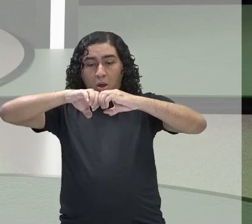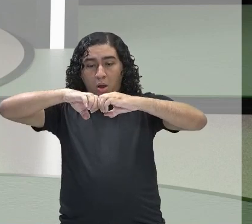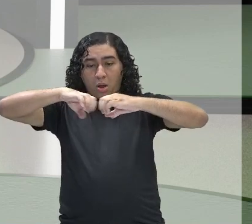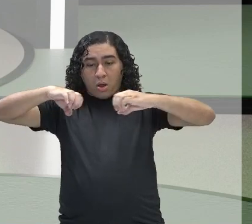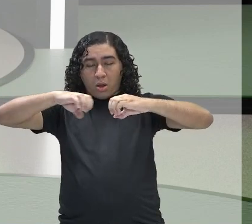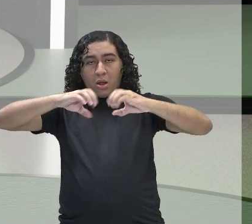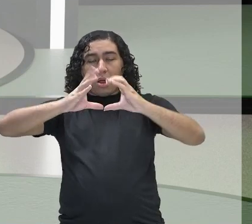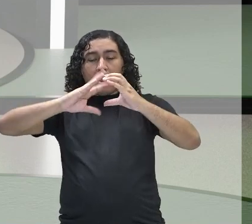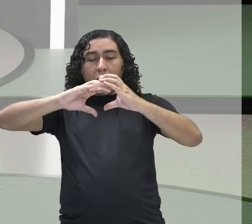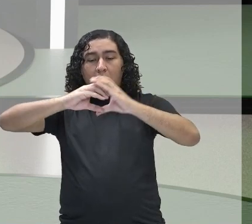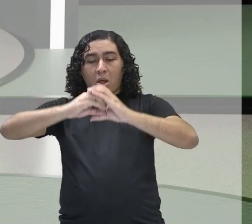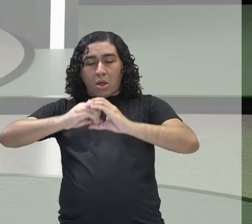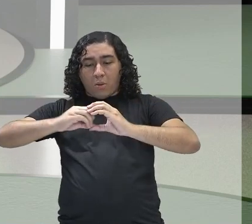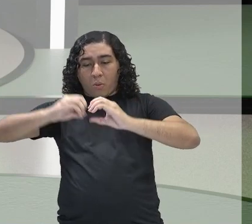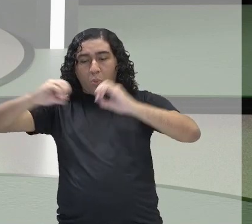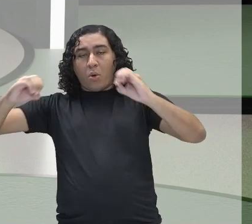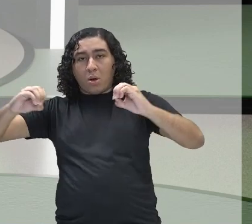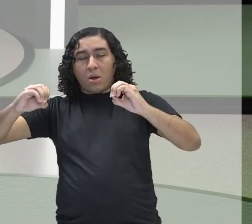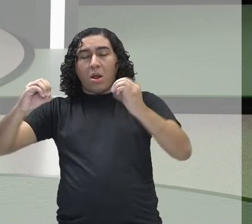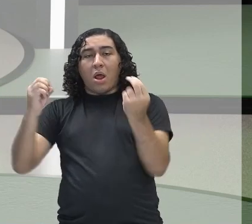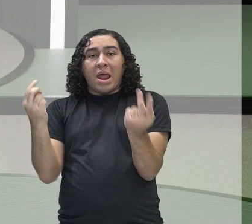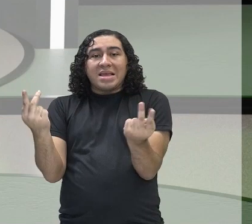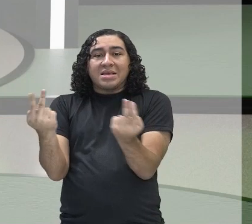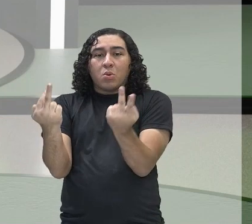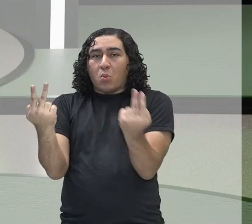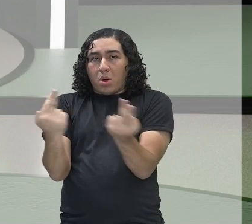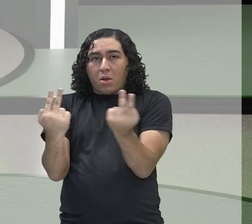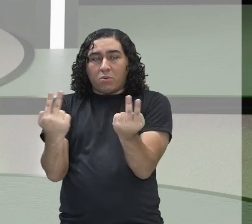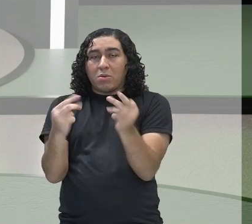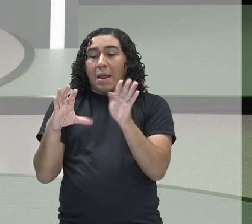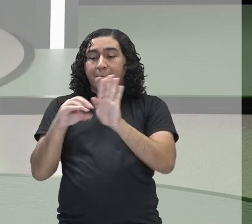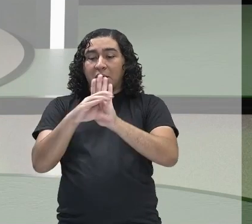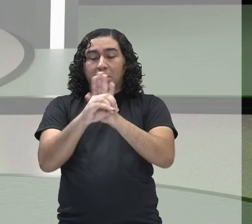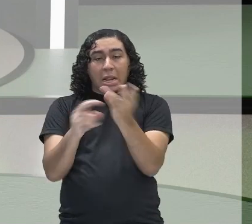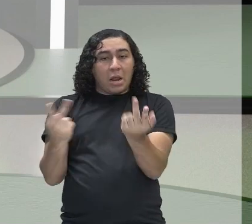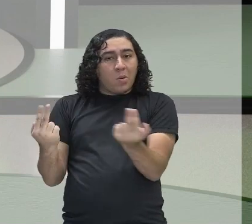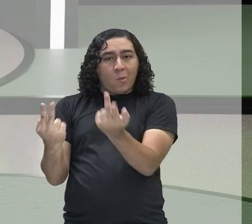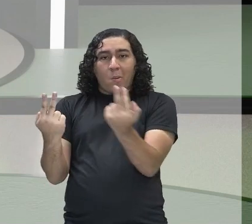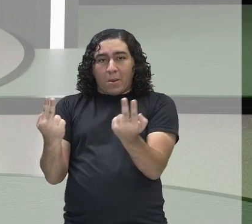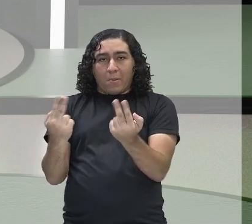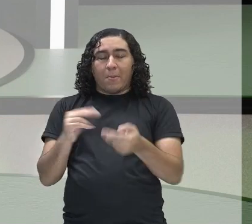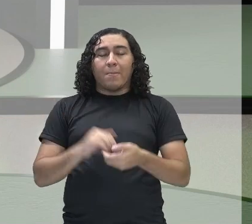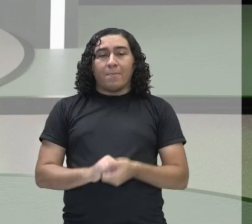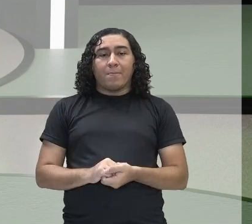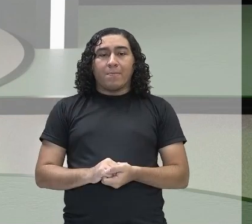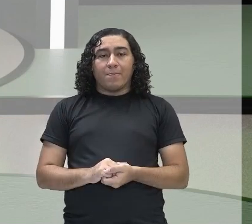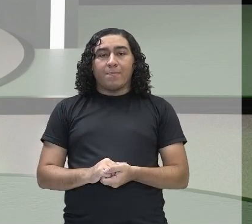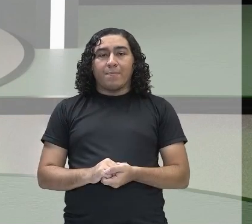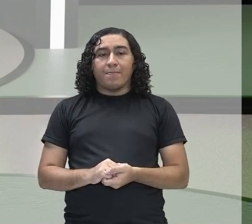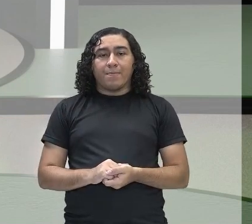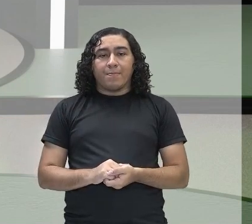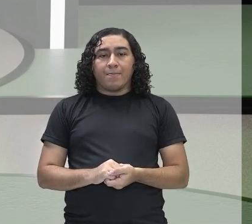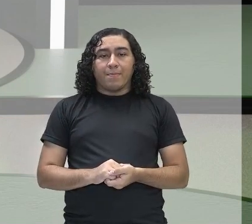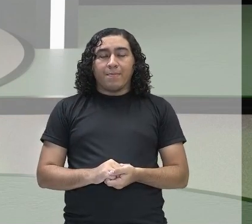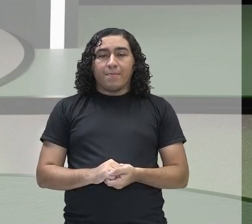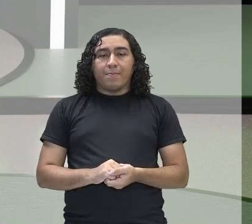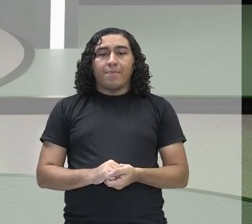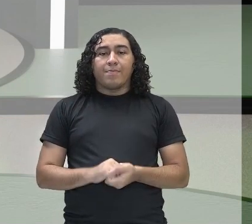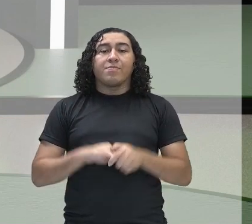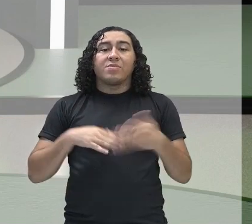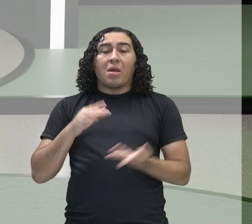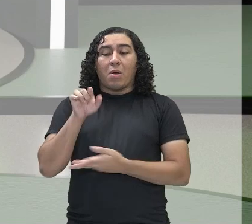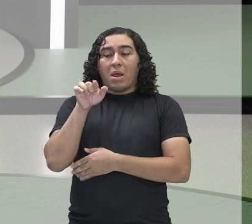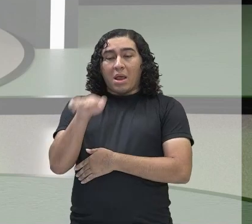no final eu tenho duas células idênticas duas bactérias idênticas a sua célula mãe tá bom então esse processo